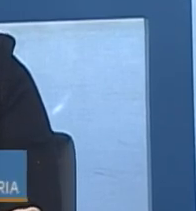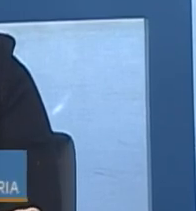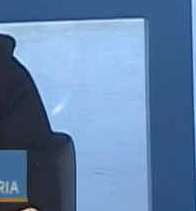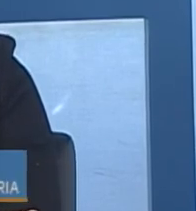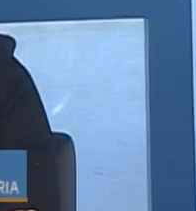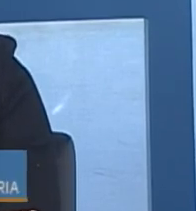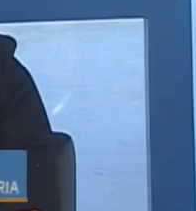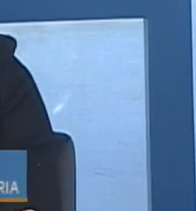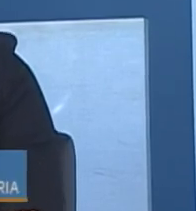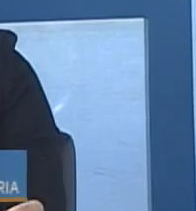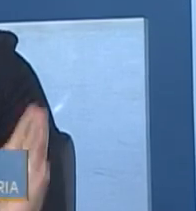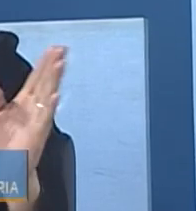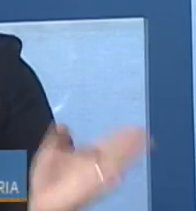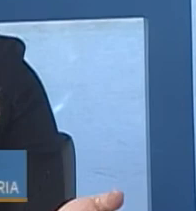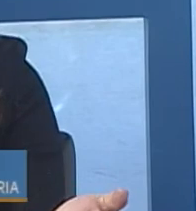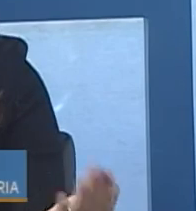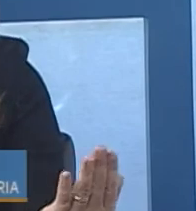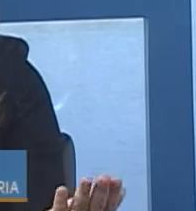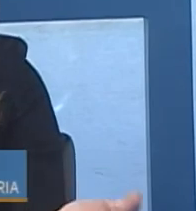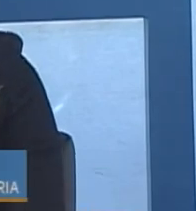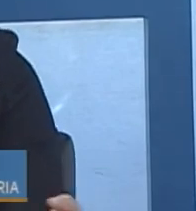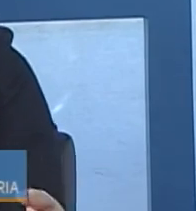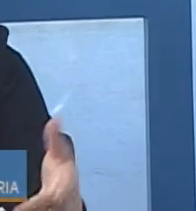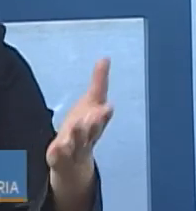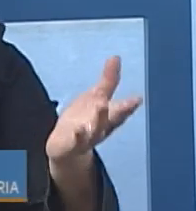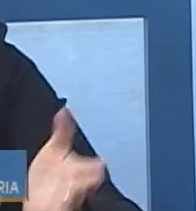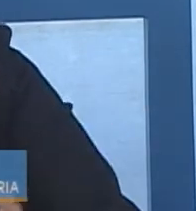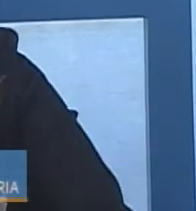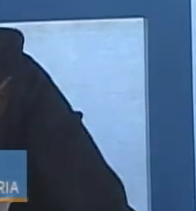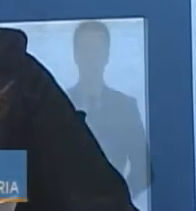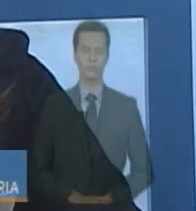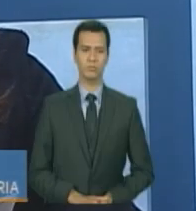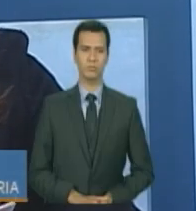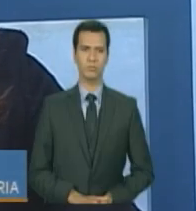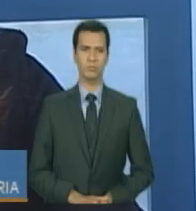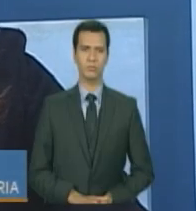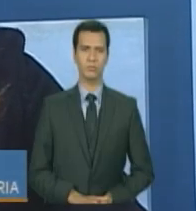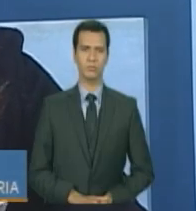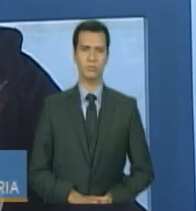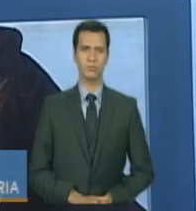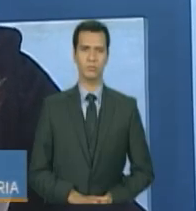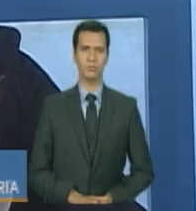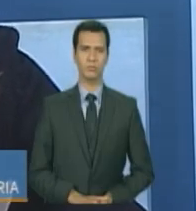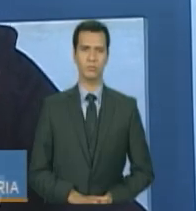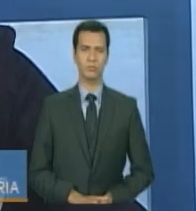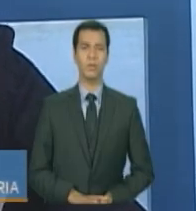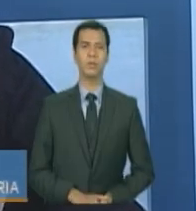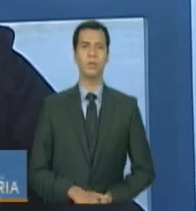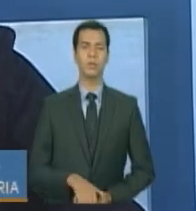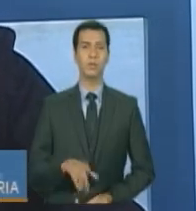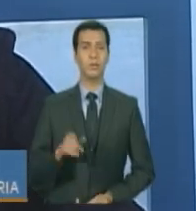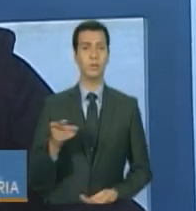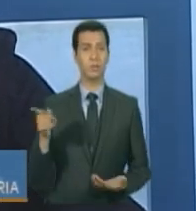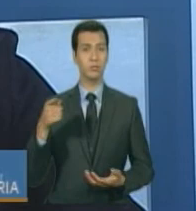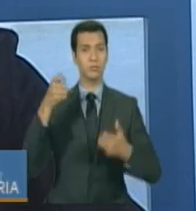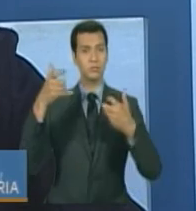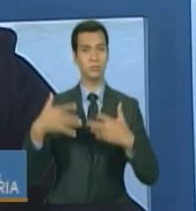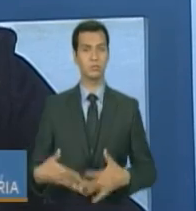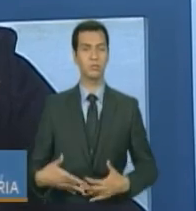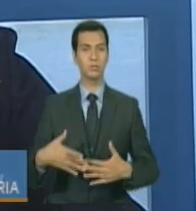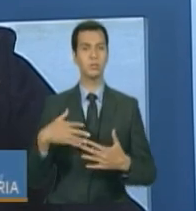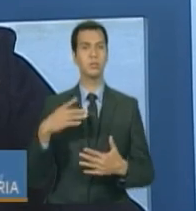e Combate à Fome. Continuamos então com a presença da Maria do Socorro Tabosa, que vai falar um pouquinho para a gente sobre os prazos